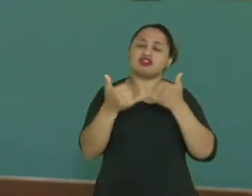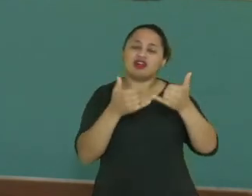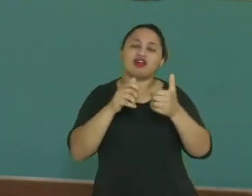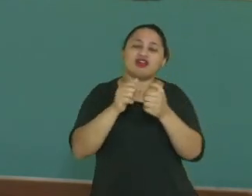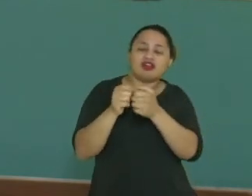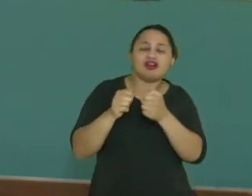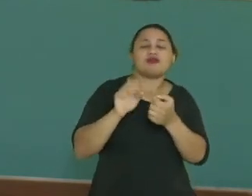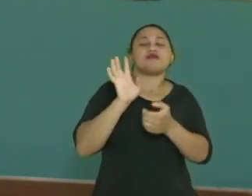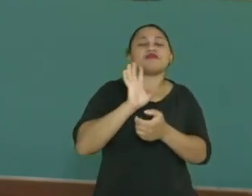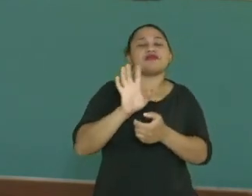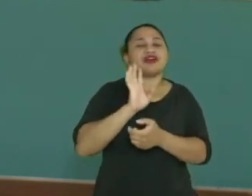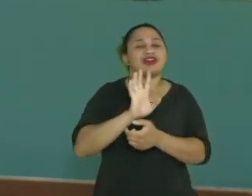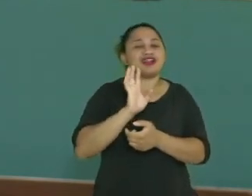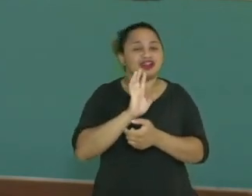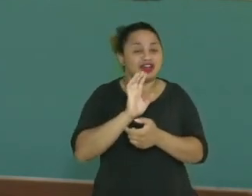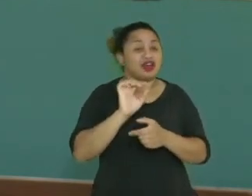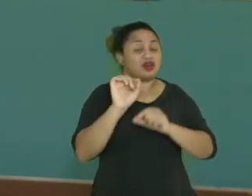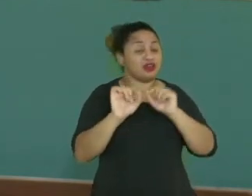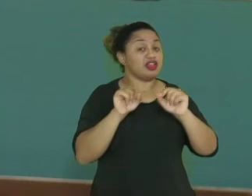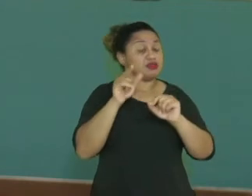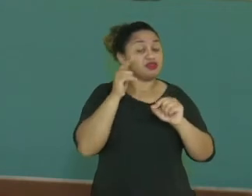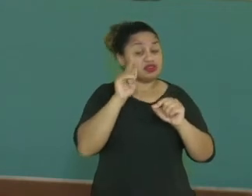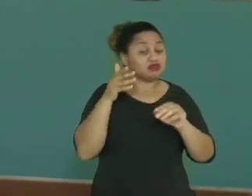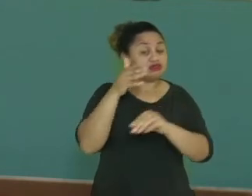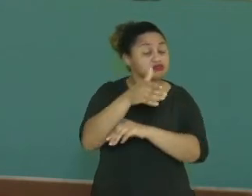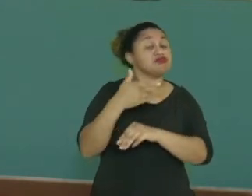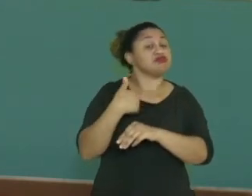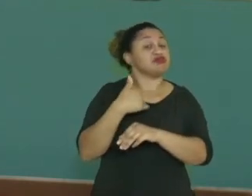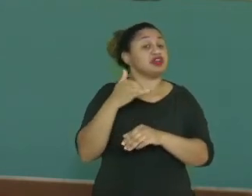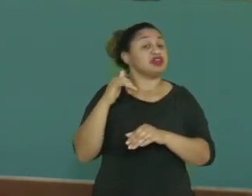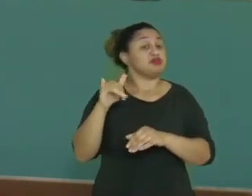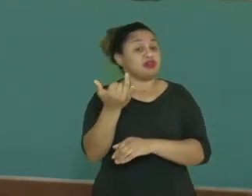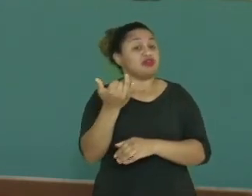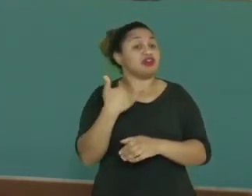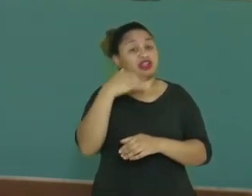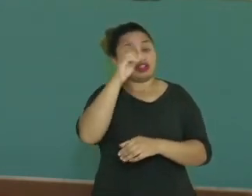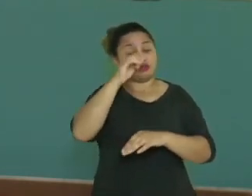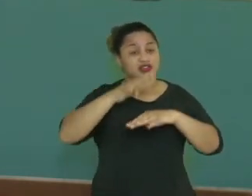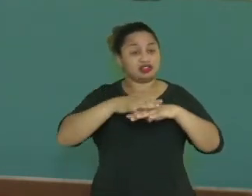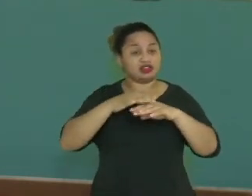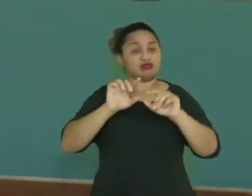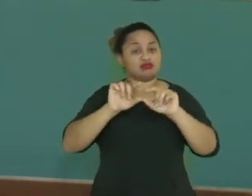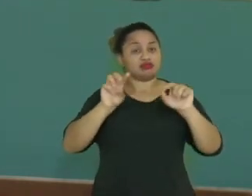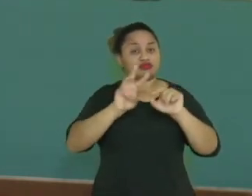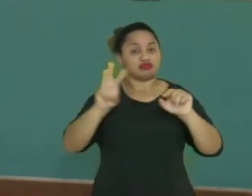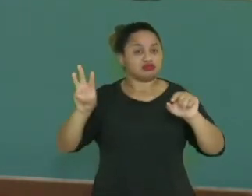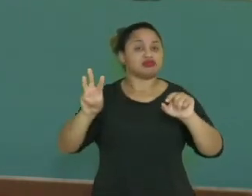jogos muito divertidos, tá? Para você acessar e se divertir, hein? Então,